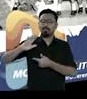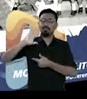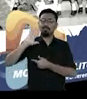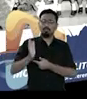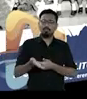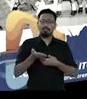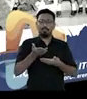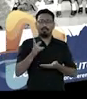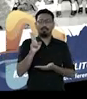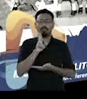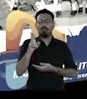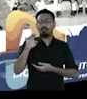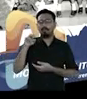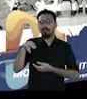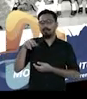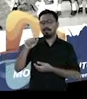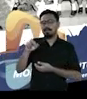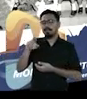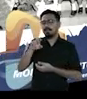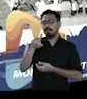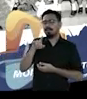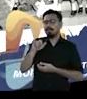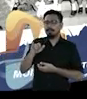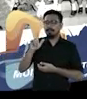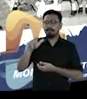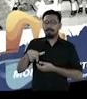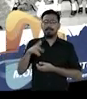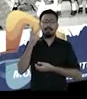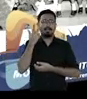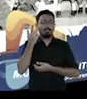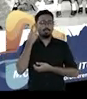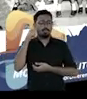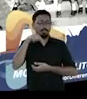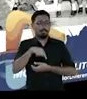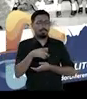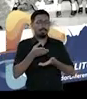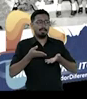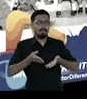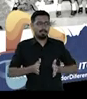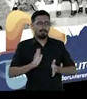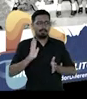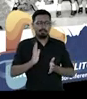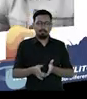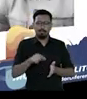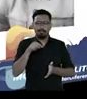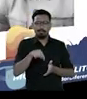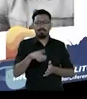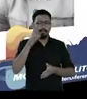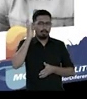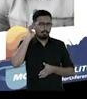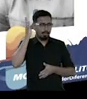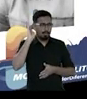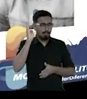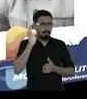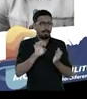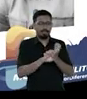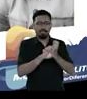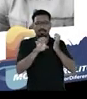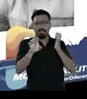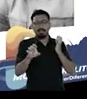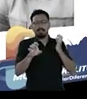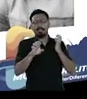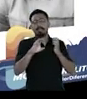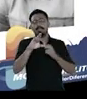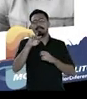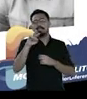e sobrenome Nares. Natural da cidade de Taubaté, graduado em engenharia civil em